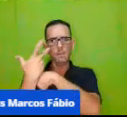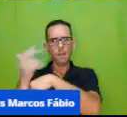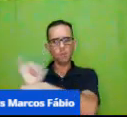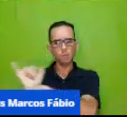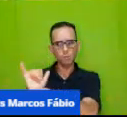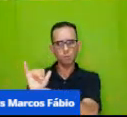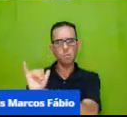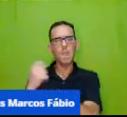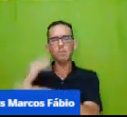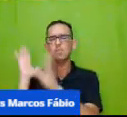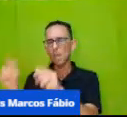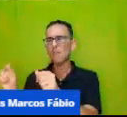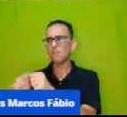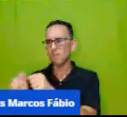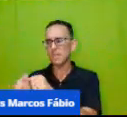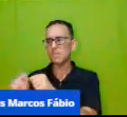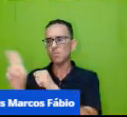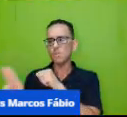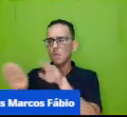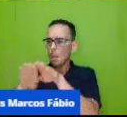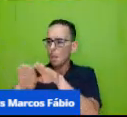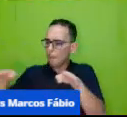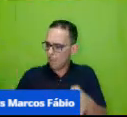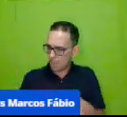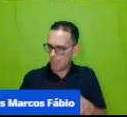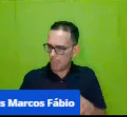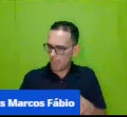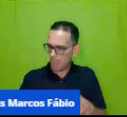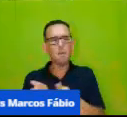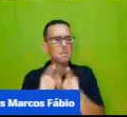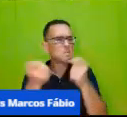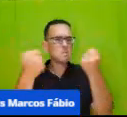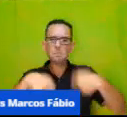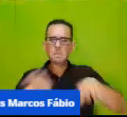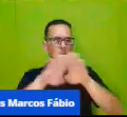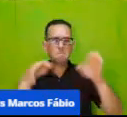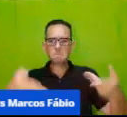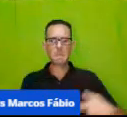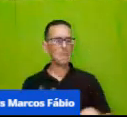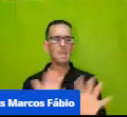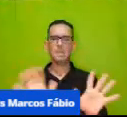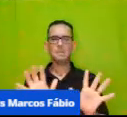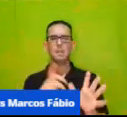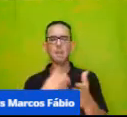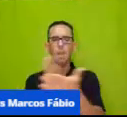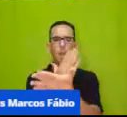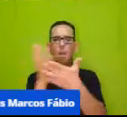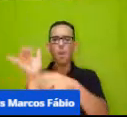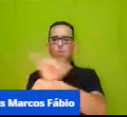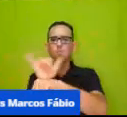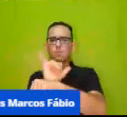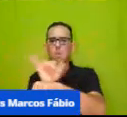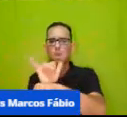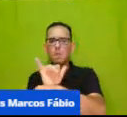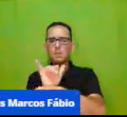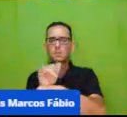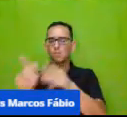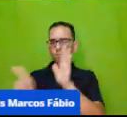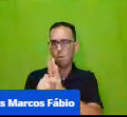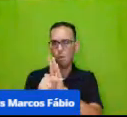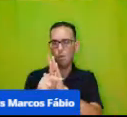gravação tanto utilizando a mesa, como também fiz sem a mesa, né? Existem alguns recursos do próprio Windows que você